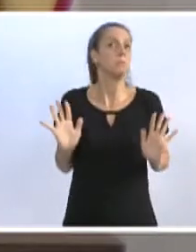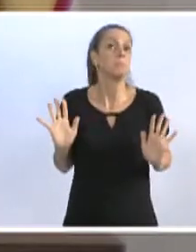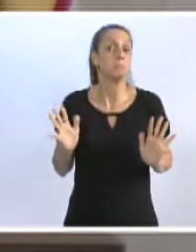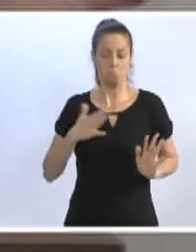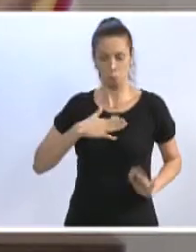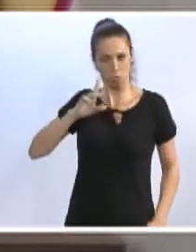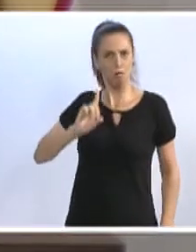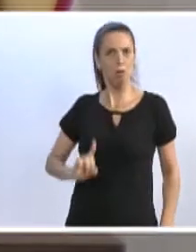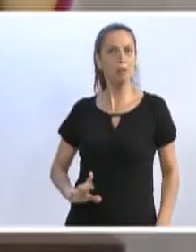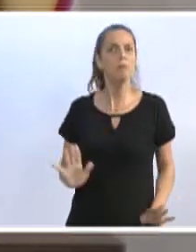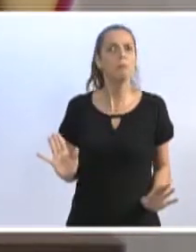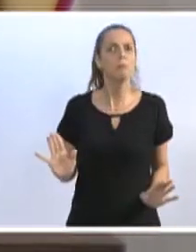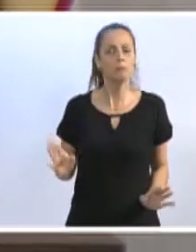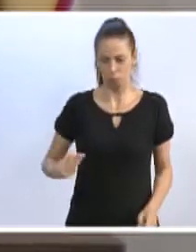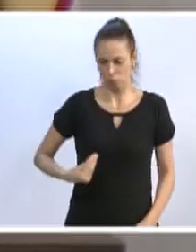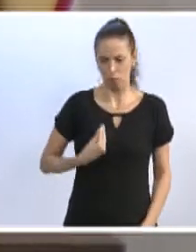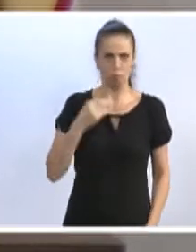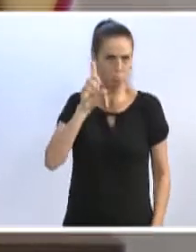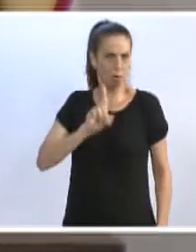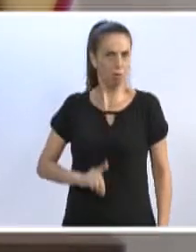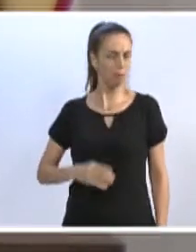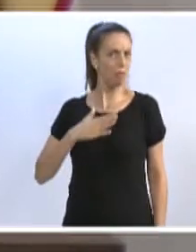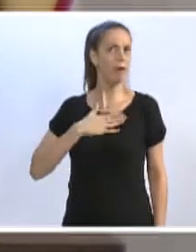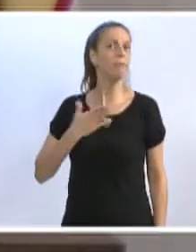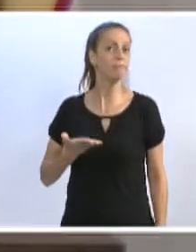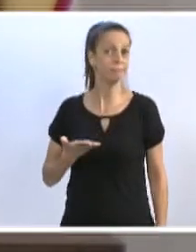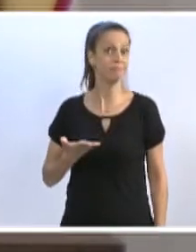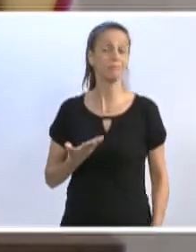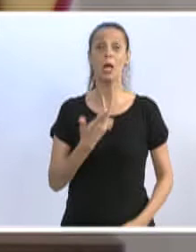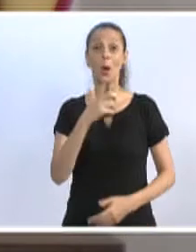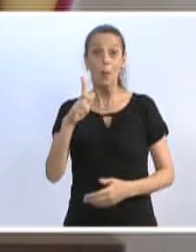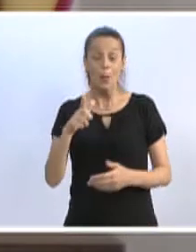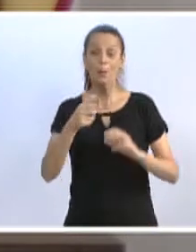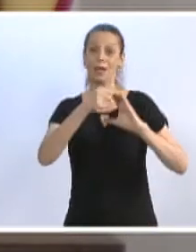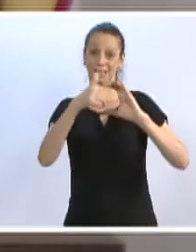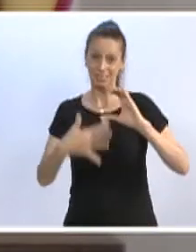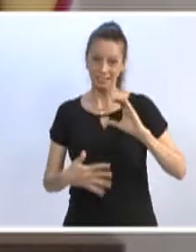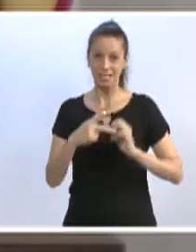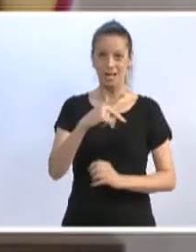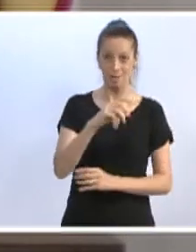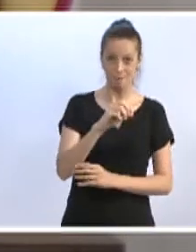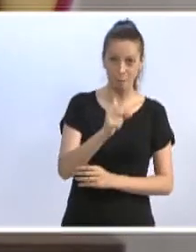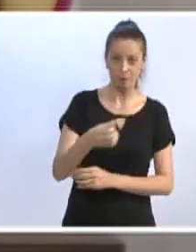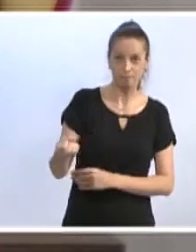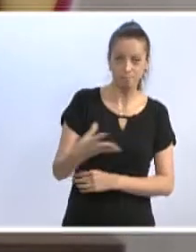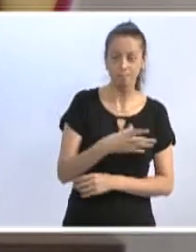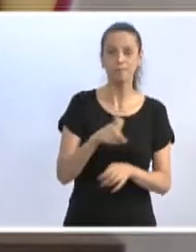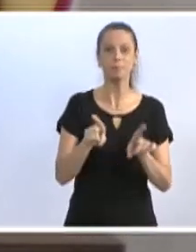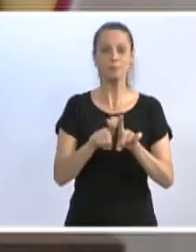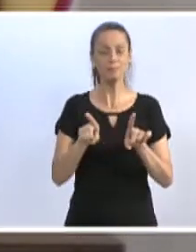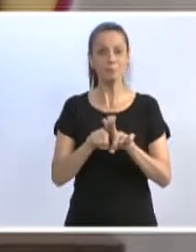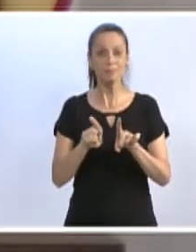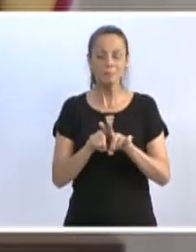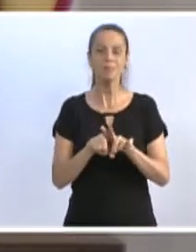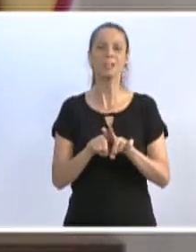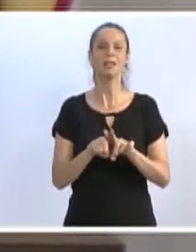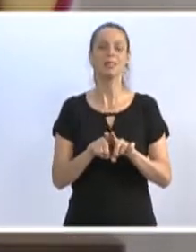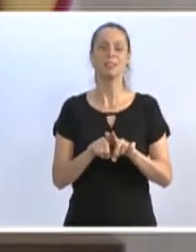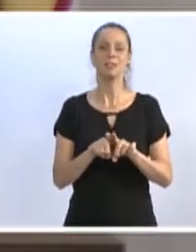Afinal de contas, eu existo. Outra característica da pós-modernidade talvez seja a secularização e o